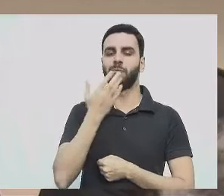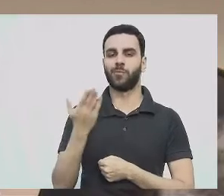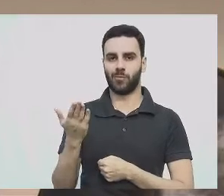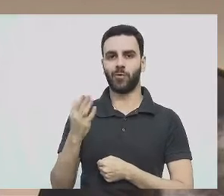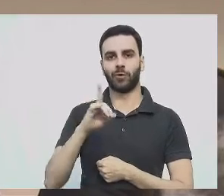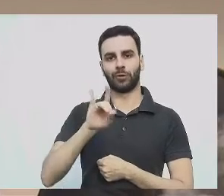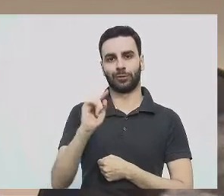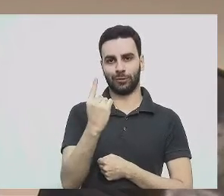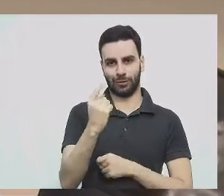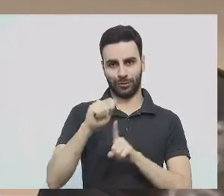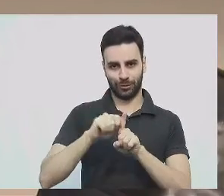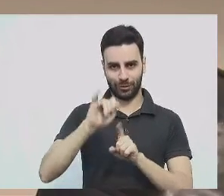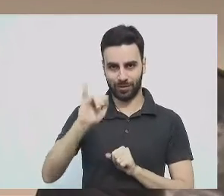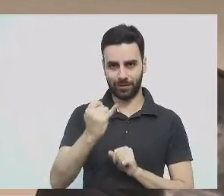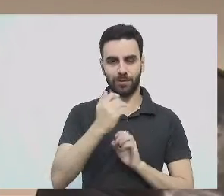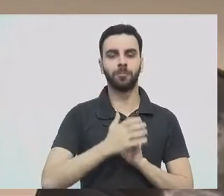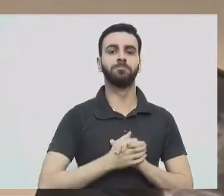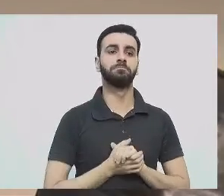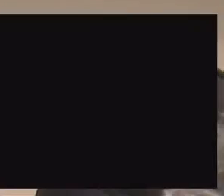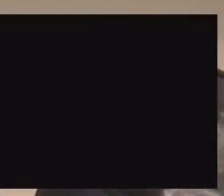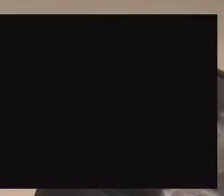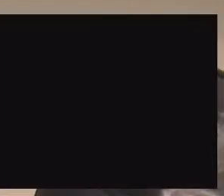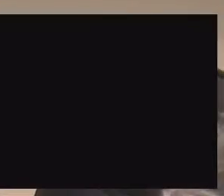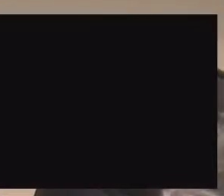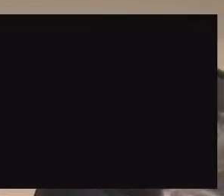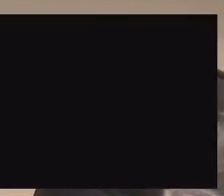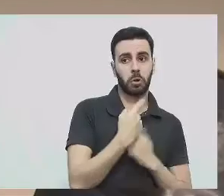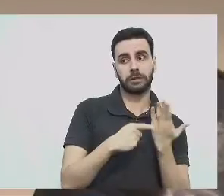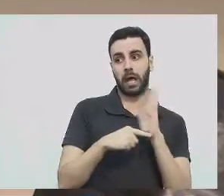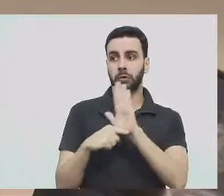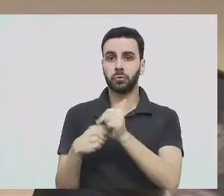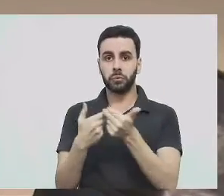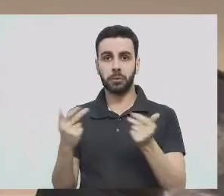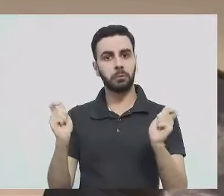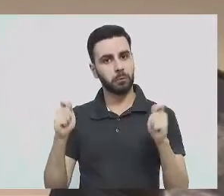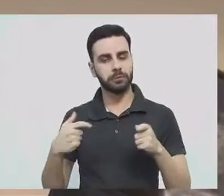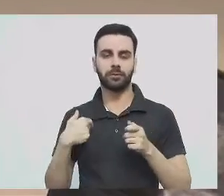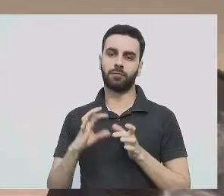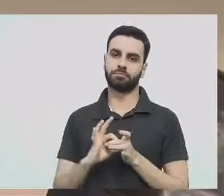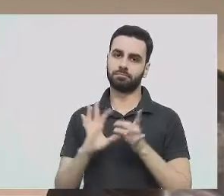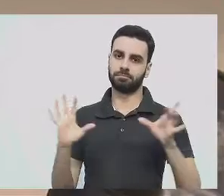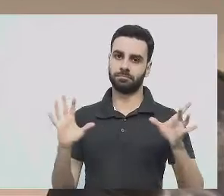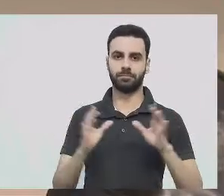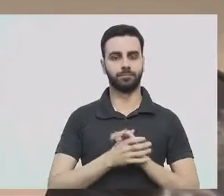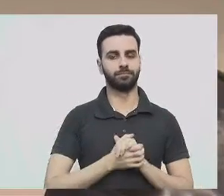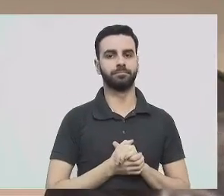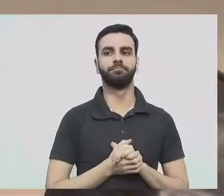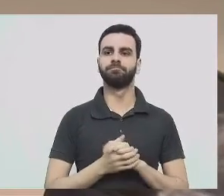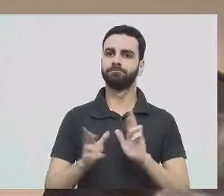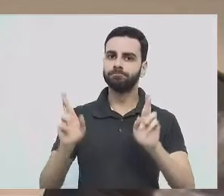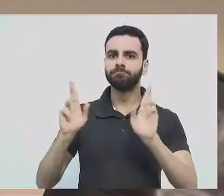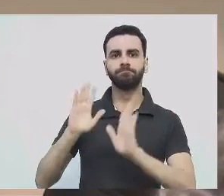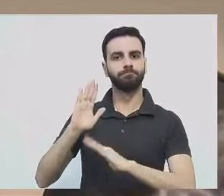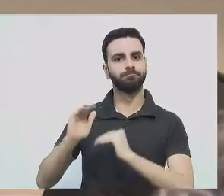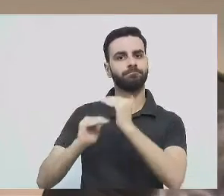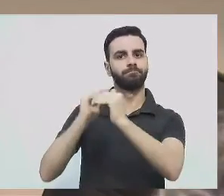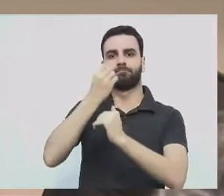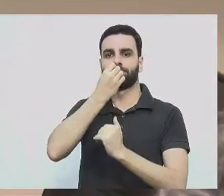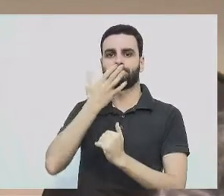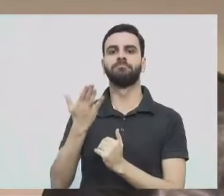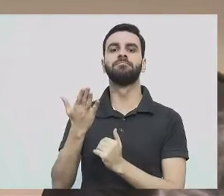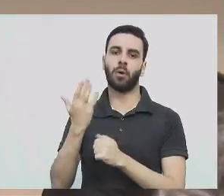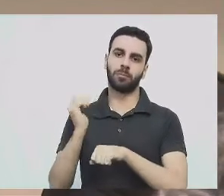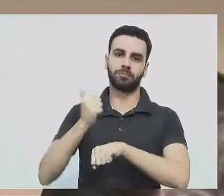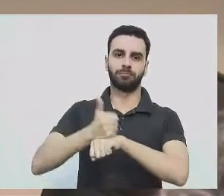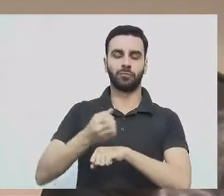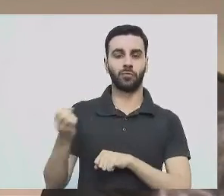primeiro sucesso. E o que a gente puder ajudar, pode ter certeza que estamos aí, tá? Sucesso nessa nova